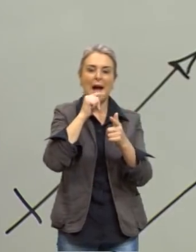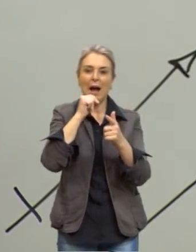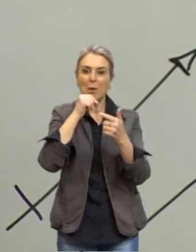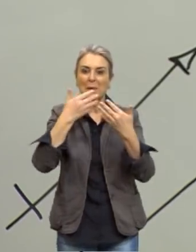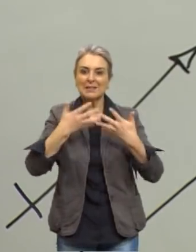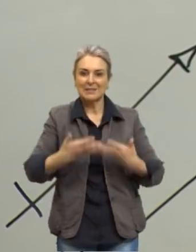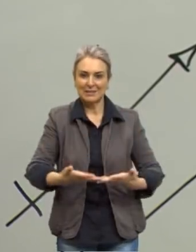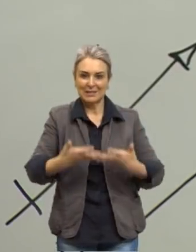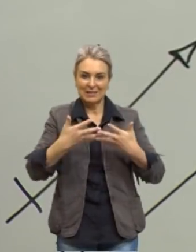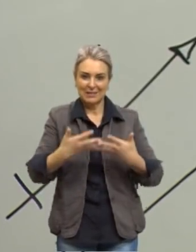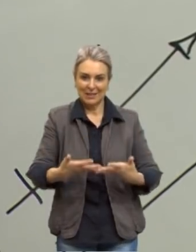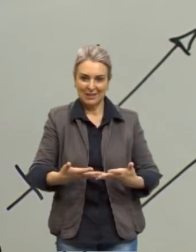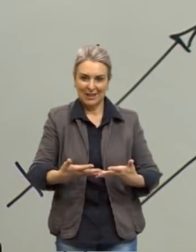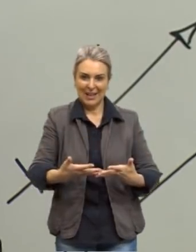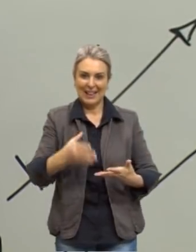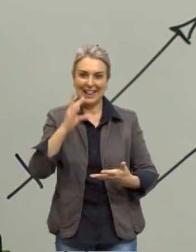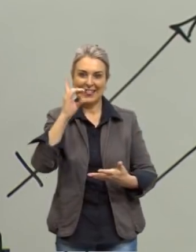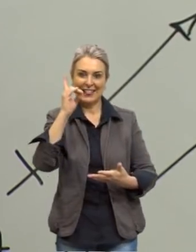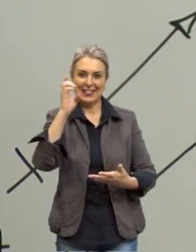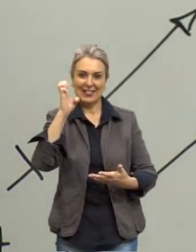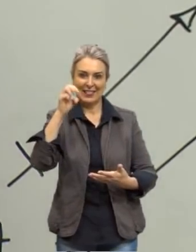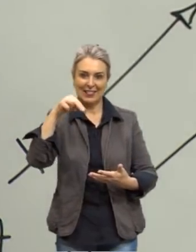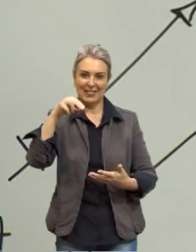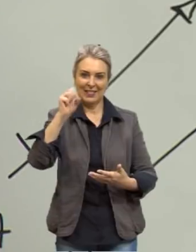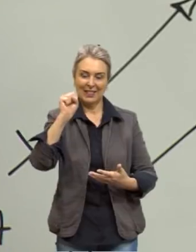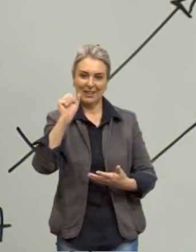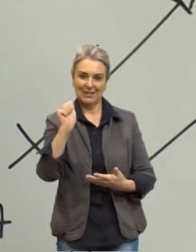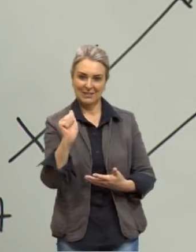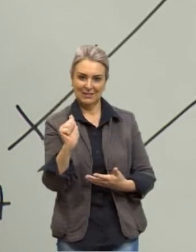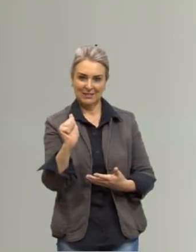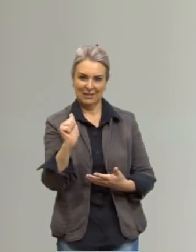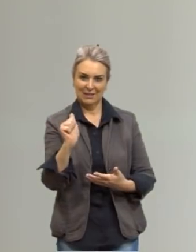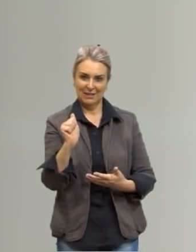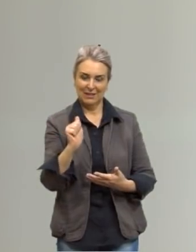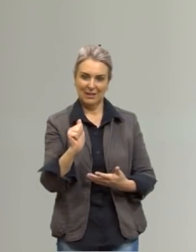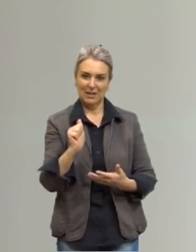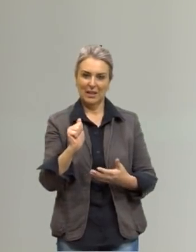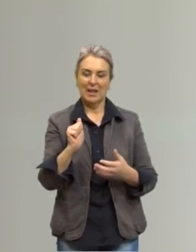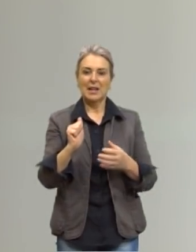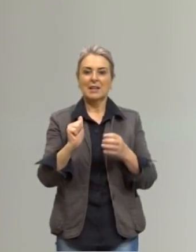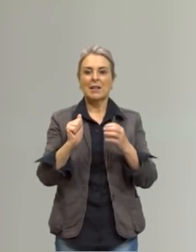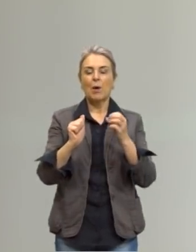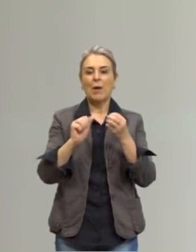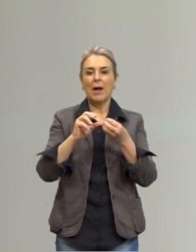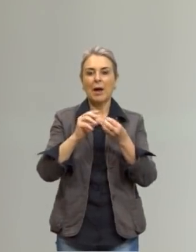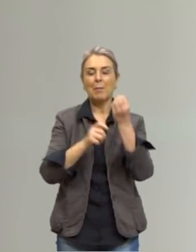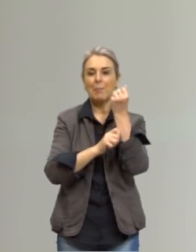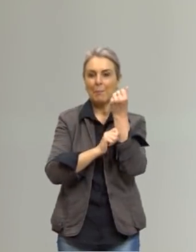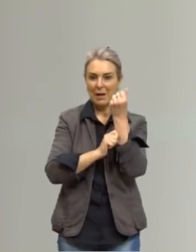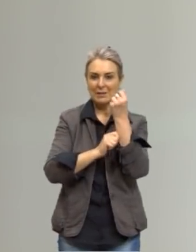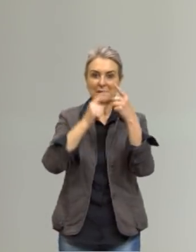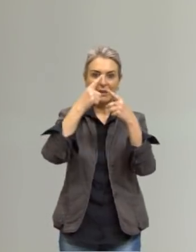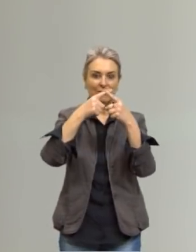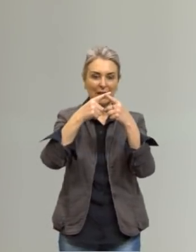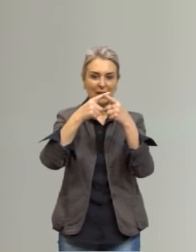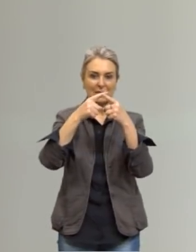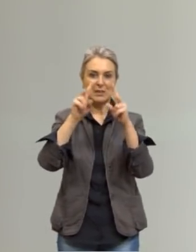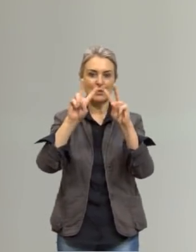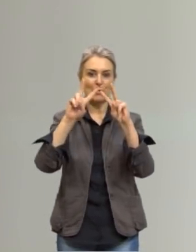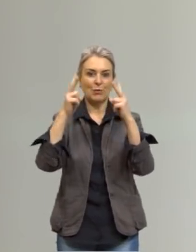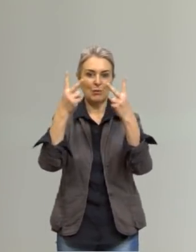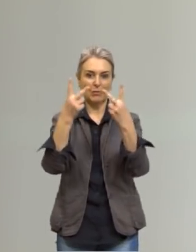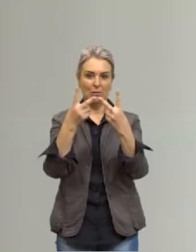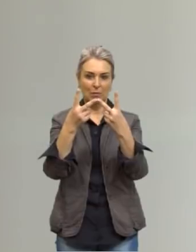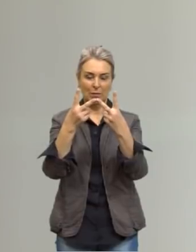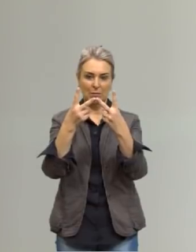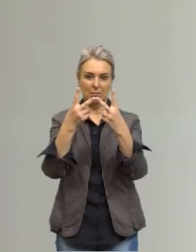densidade é igual a massa sobre volume então a densidade da água vem para por ser maior ela vem para baixo